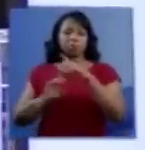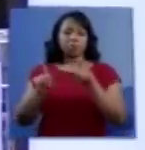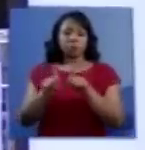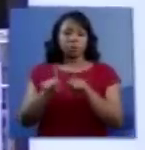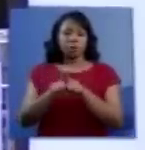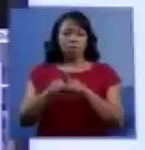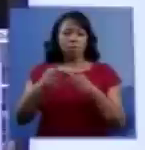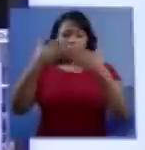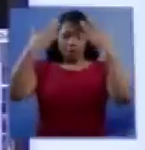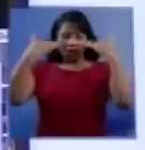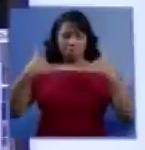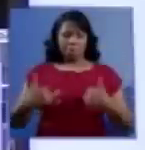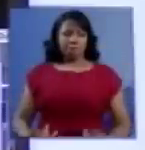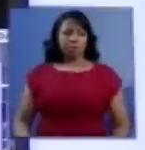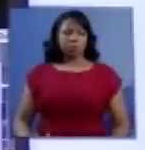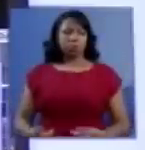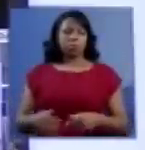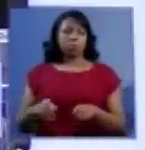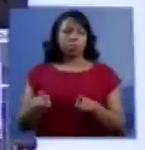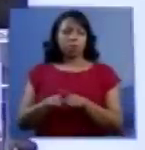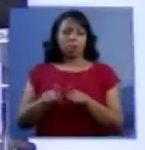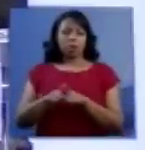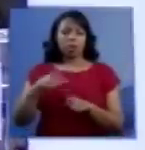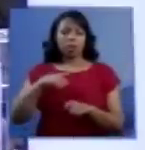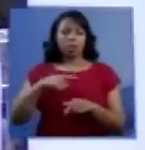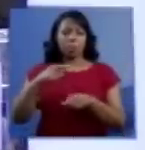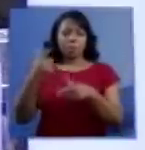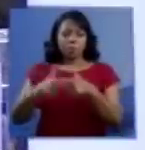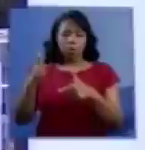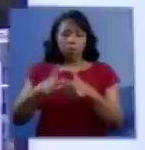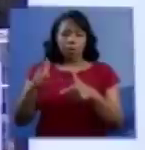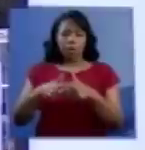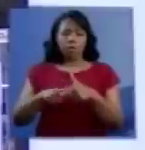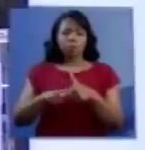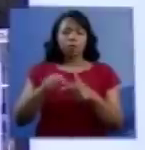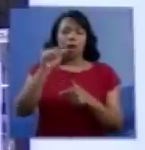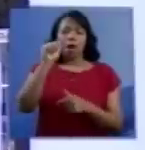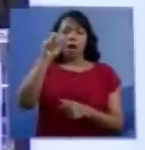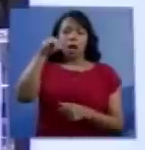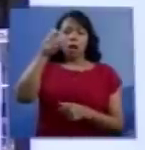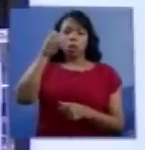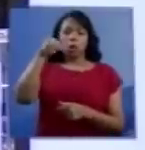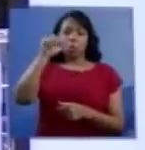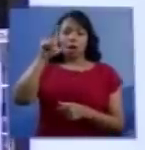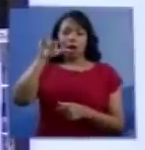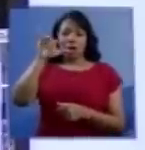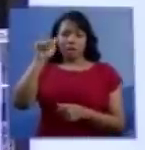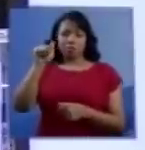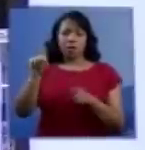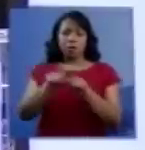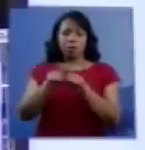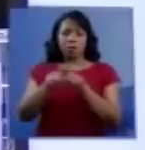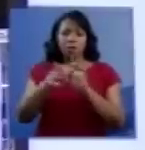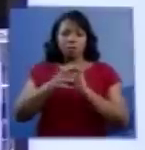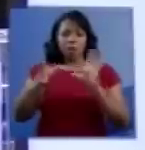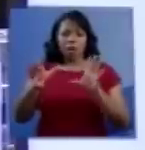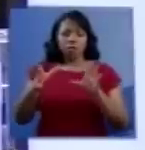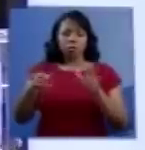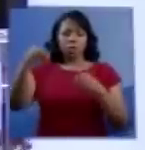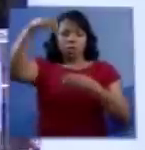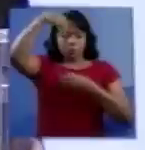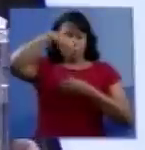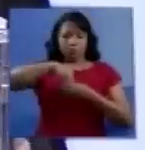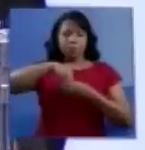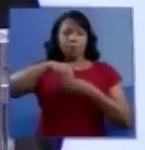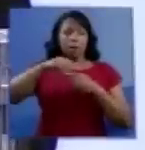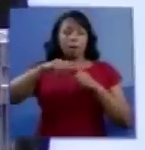psicofísicos ou como se diz portador de anomalia é certamente limitada na sua liberdade exterior